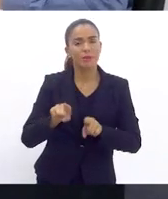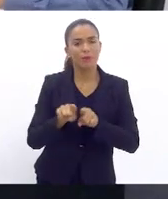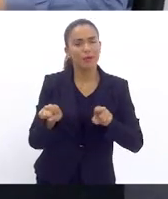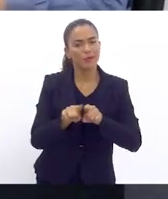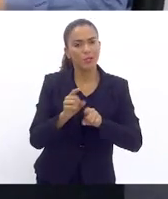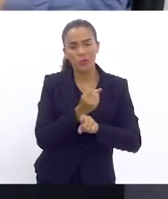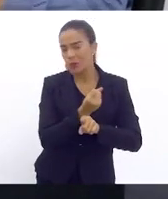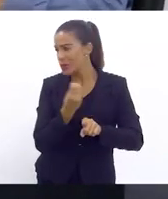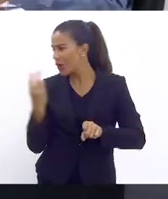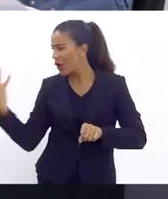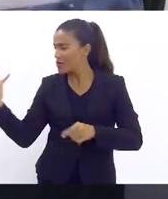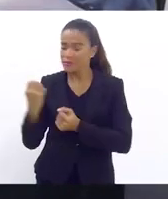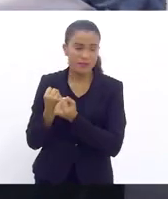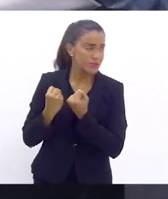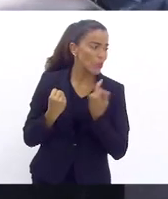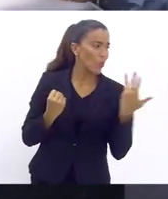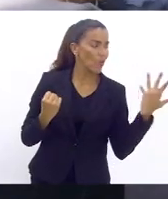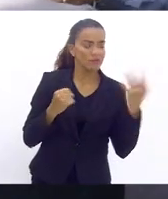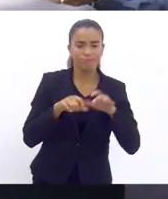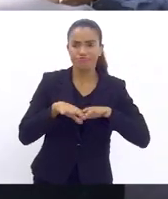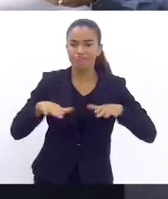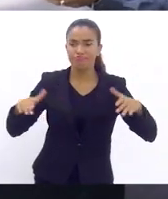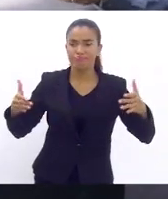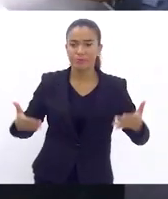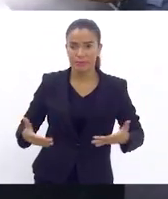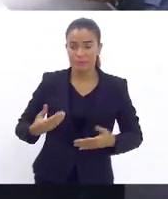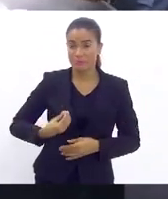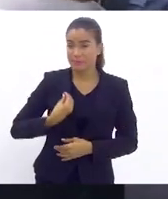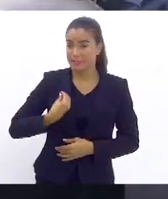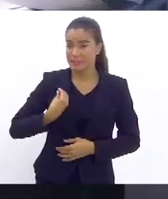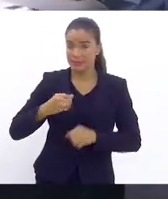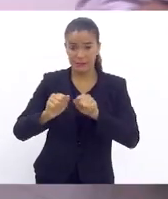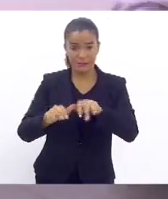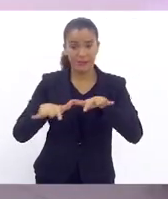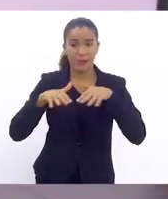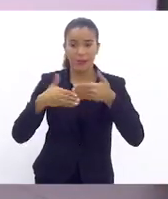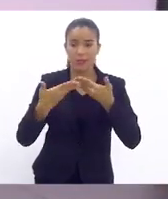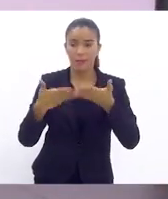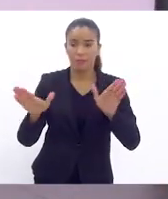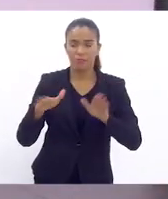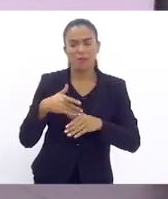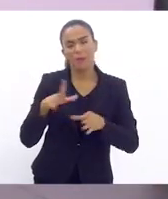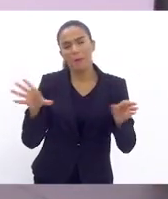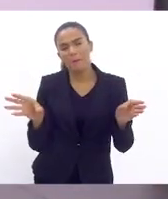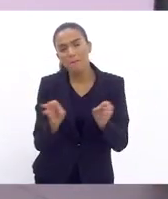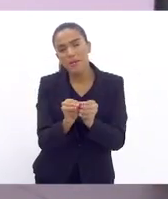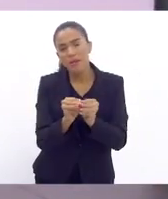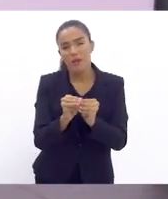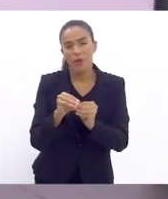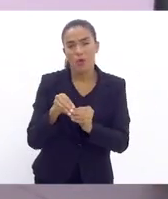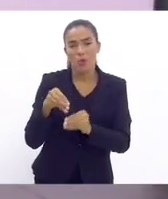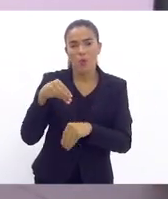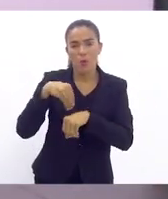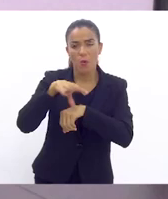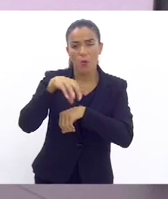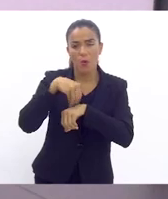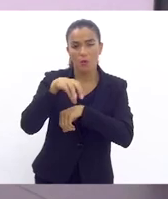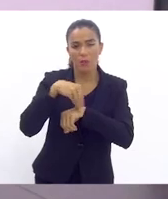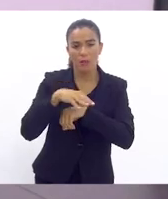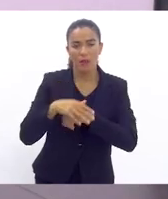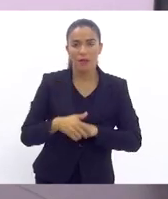todos e todos presentes aqui na nossa nesta audiência pública Um breve comentário também acho que